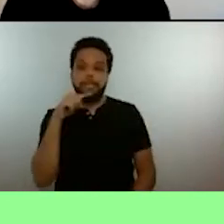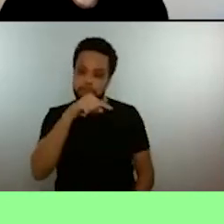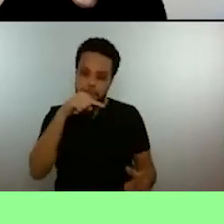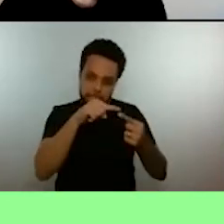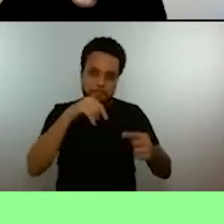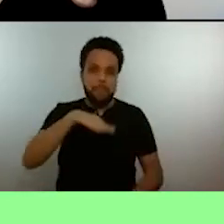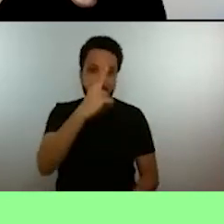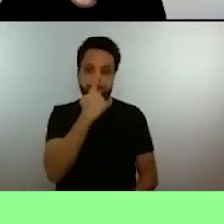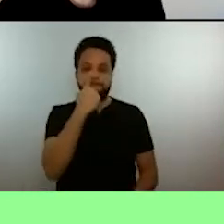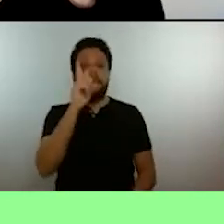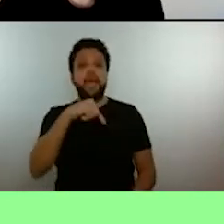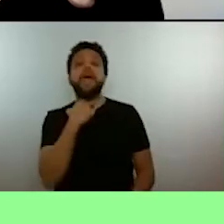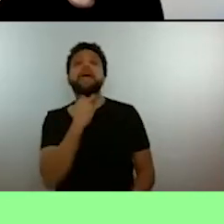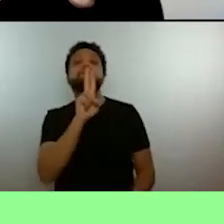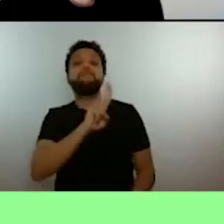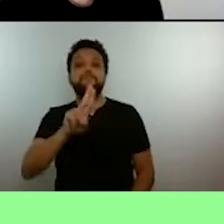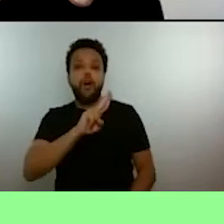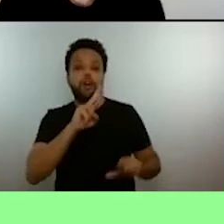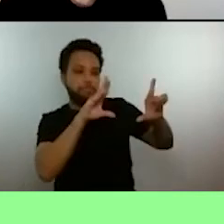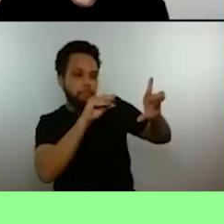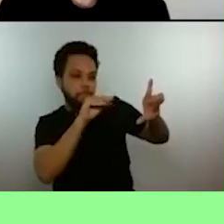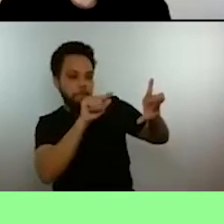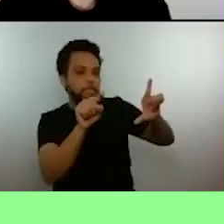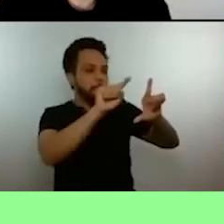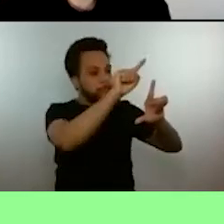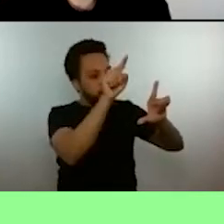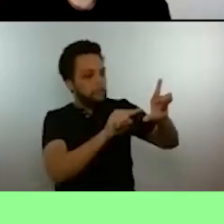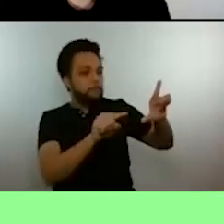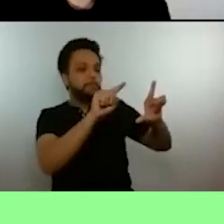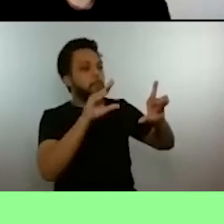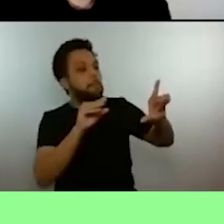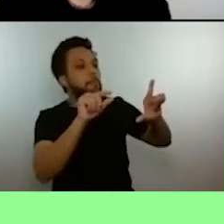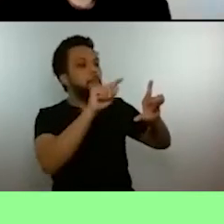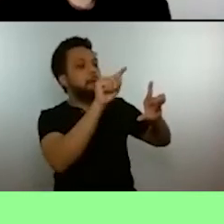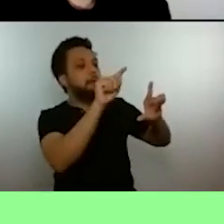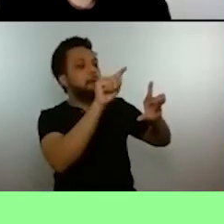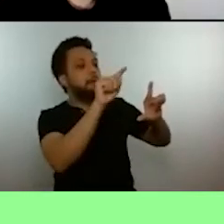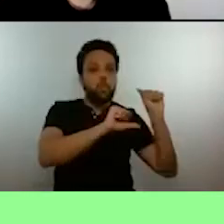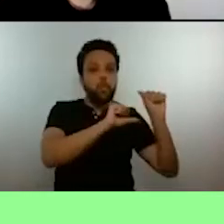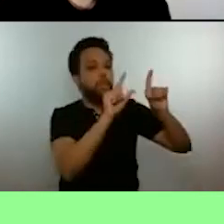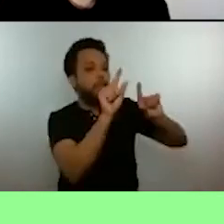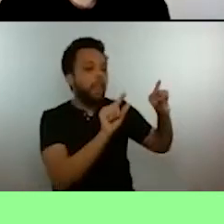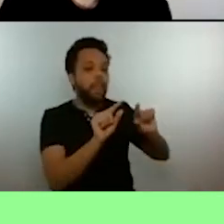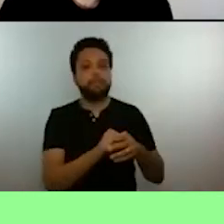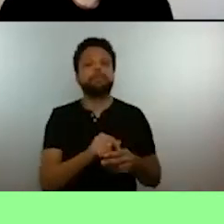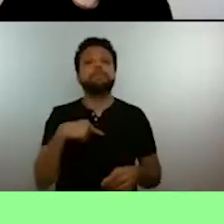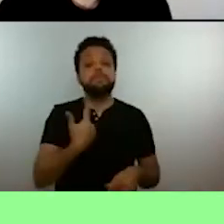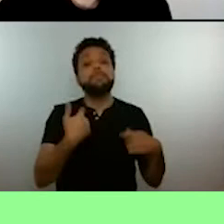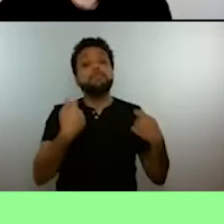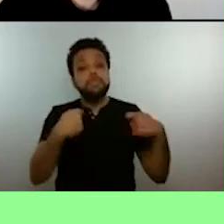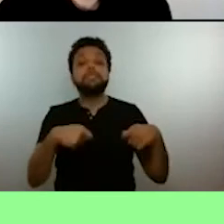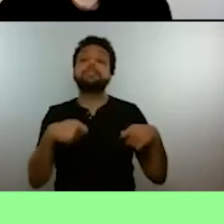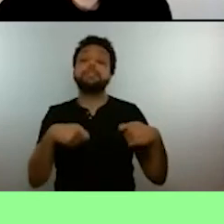com a voz ou com outro sentido, a gente precisa explorar isso com o usuário. Ela precisa ser